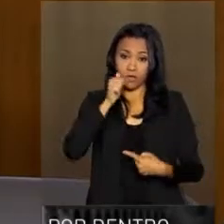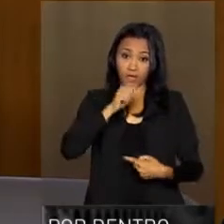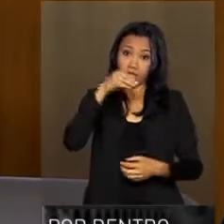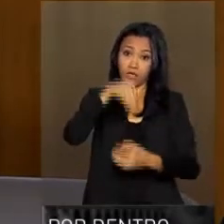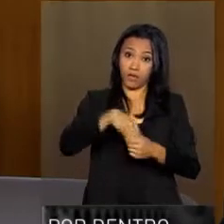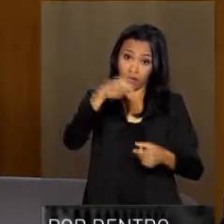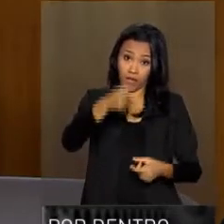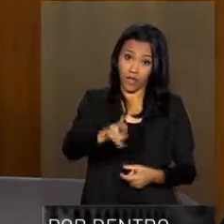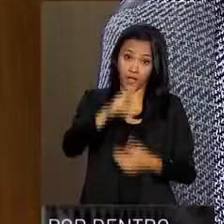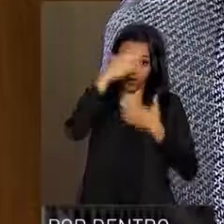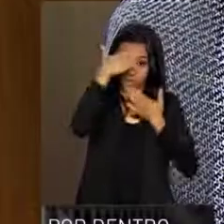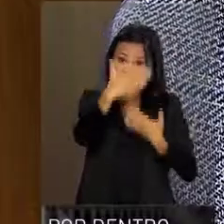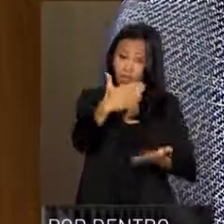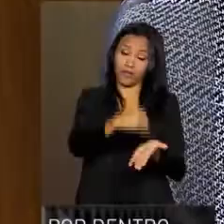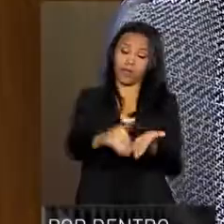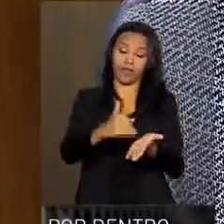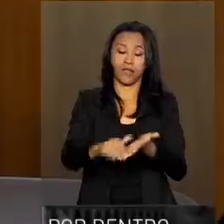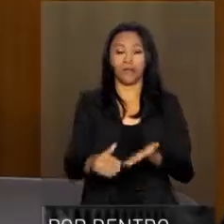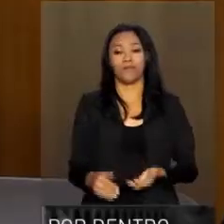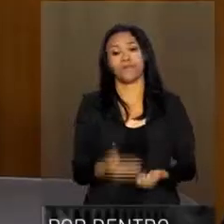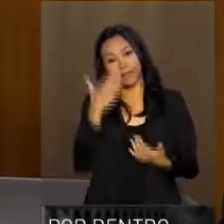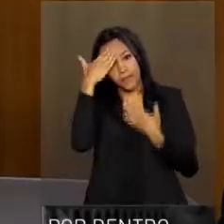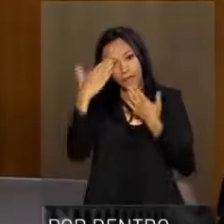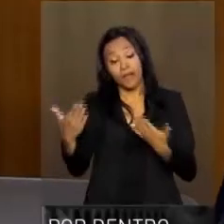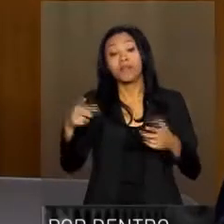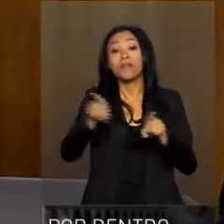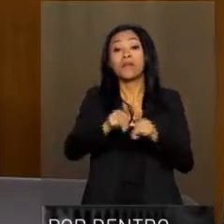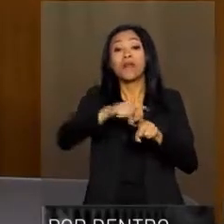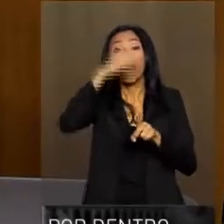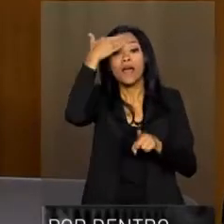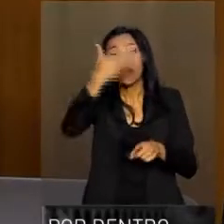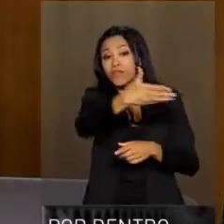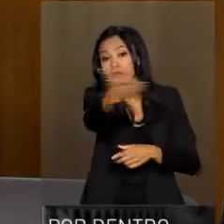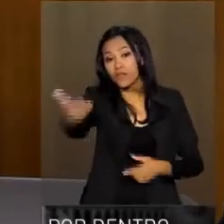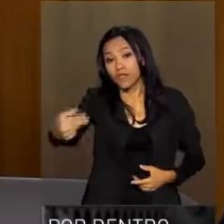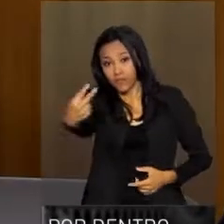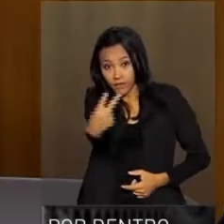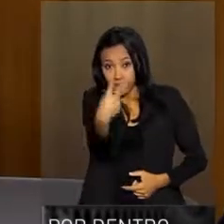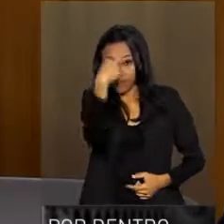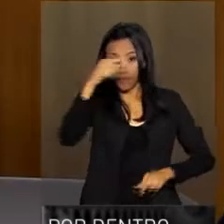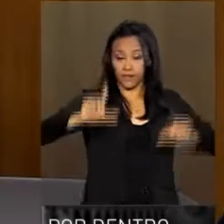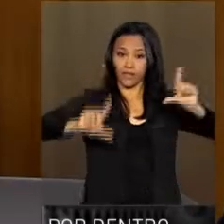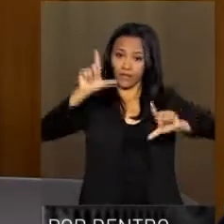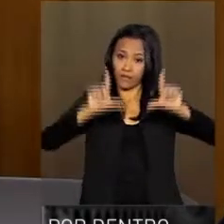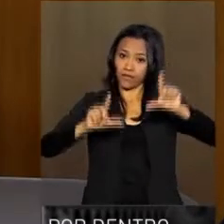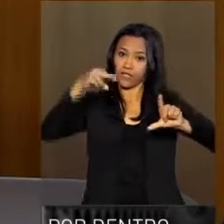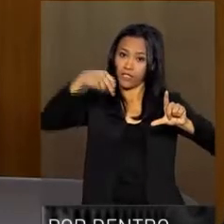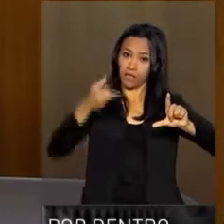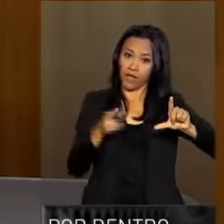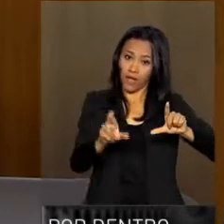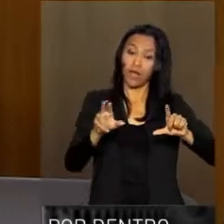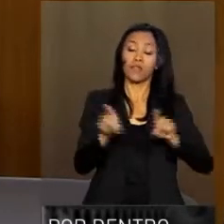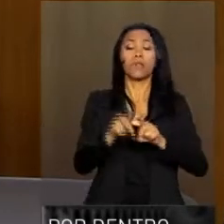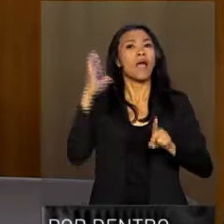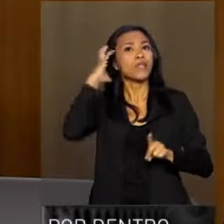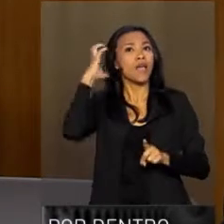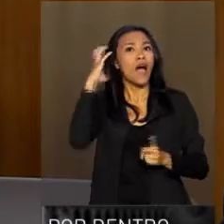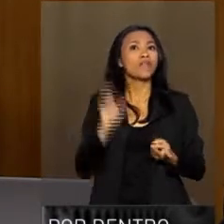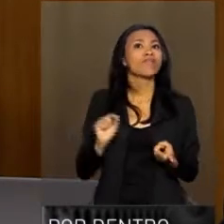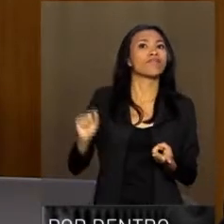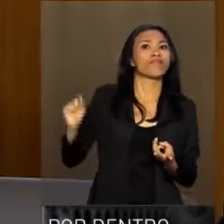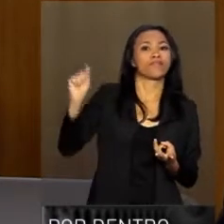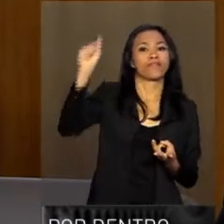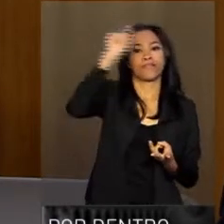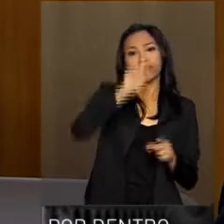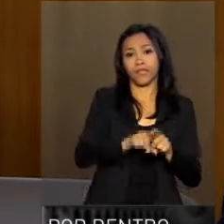obrigado a secretária muito obrigada agradeço também a vocês que nos acompanharam pela tv nbr pela rede nacional de rádio e pelas redes